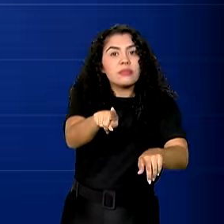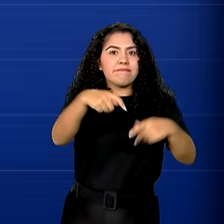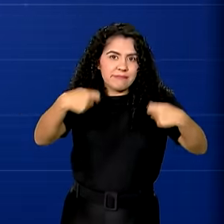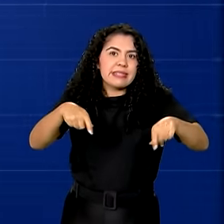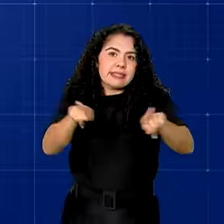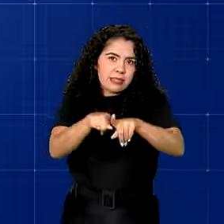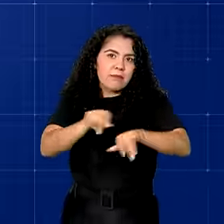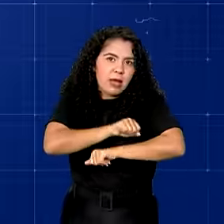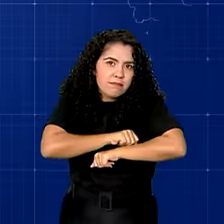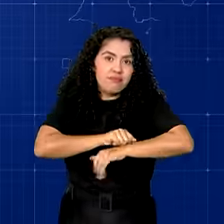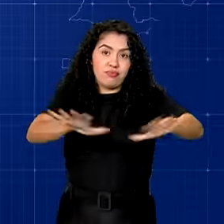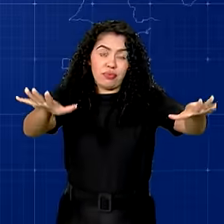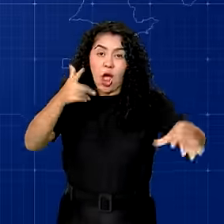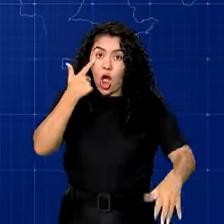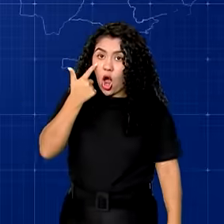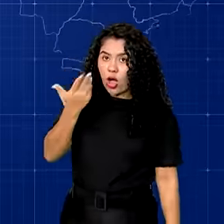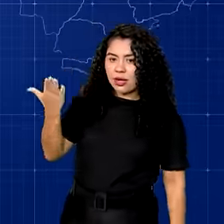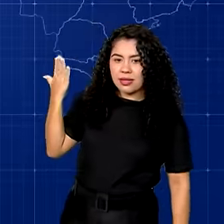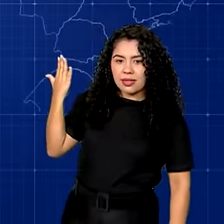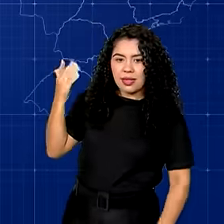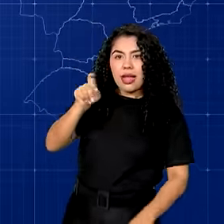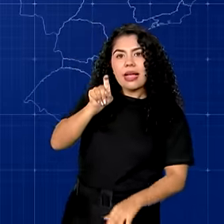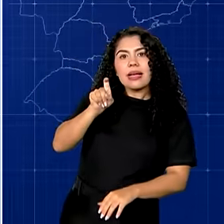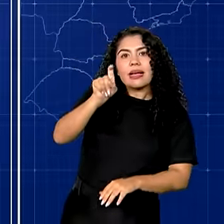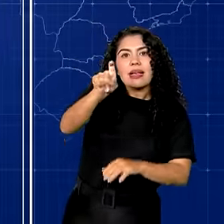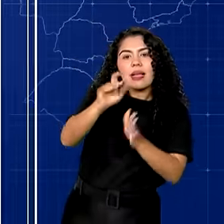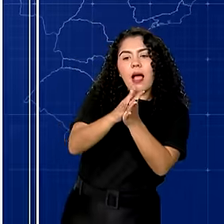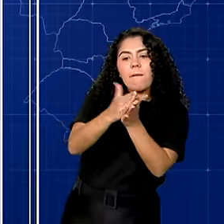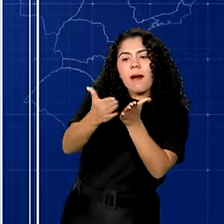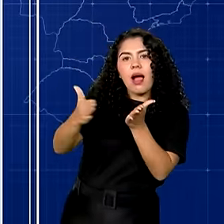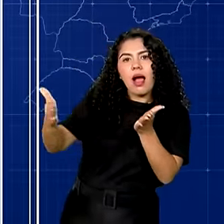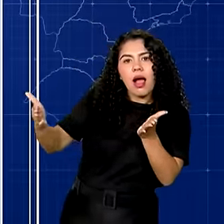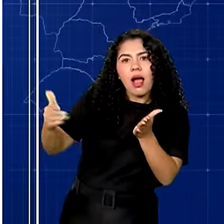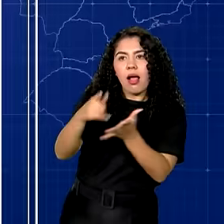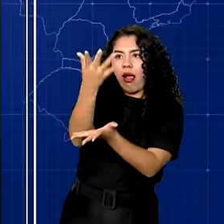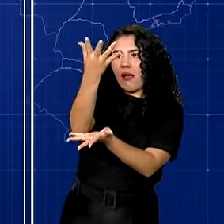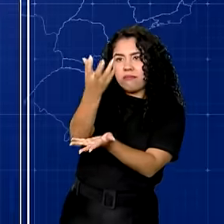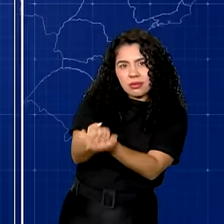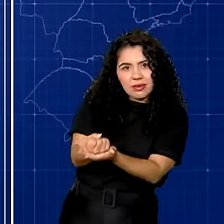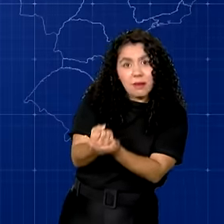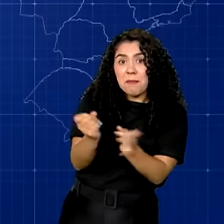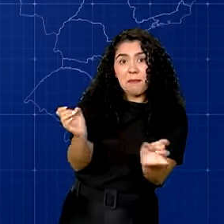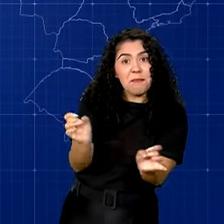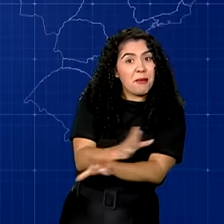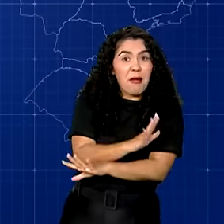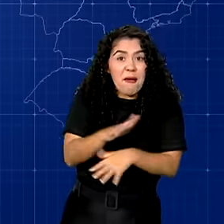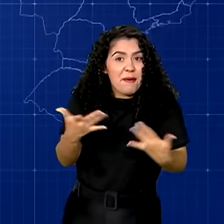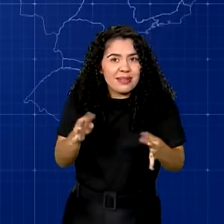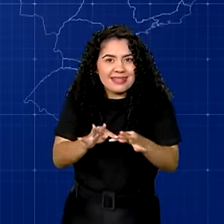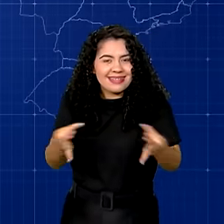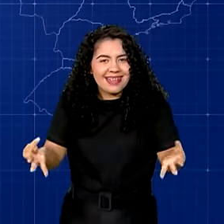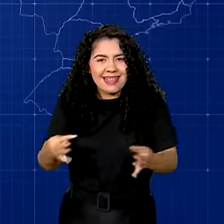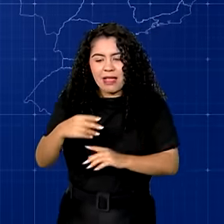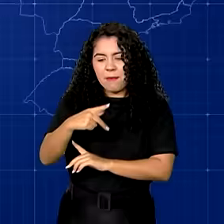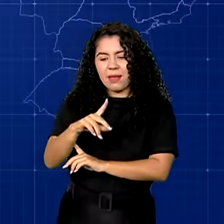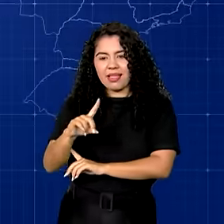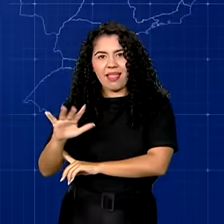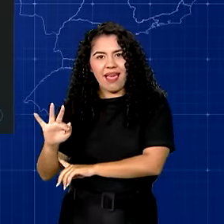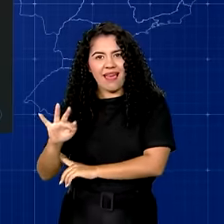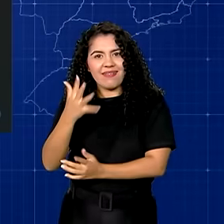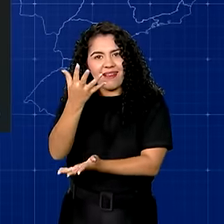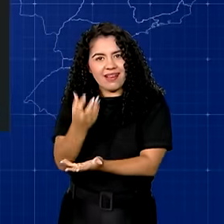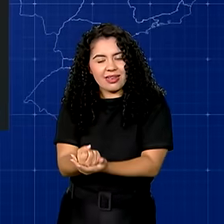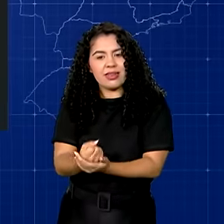isso. É só clicar em panfletos, depois em download e pronto. Olha aí, um PDF com as